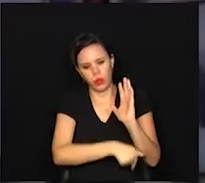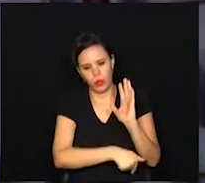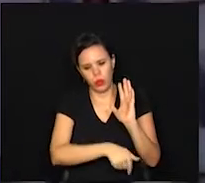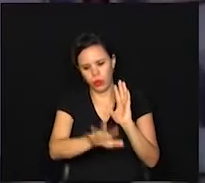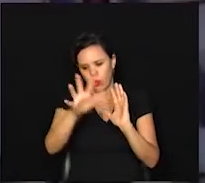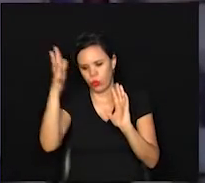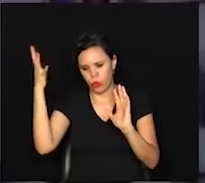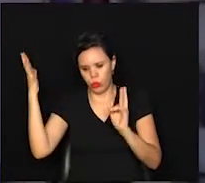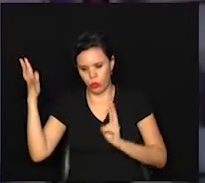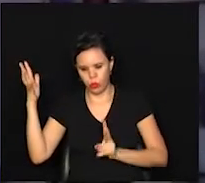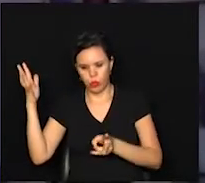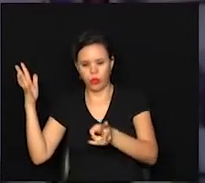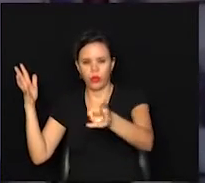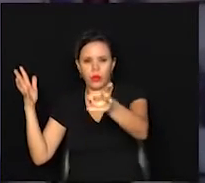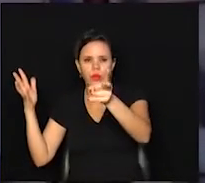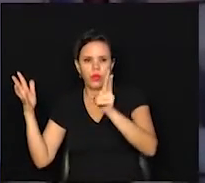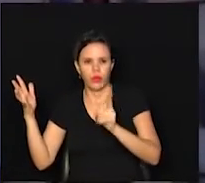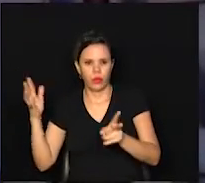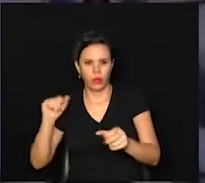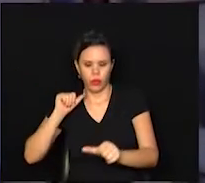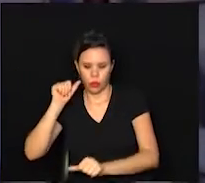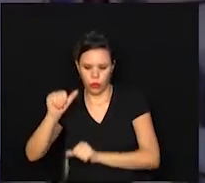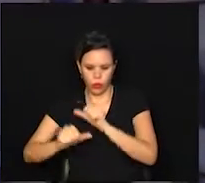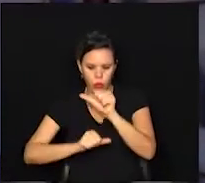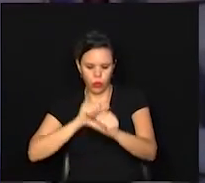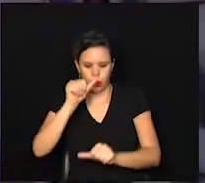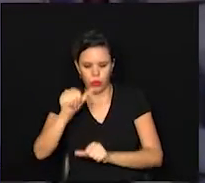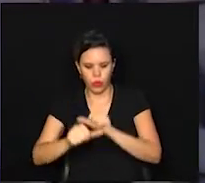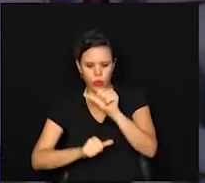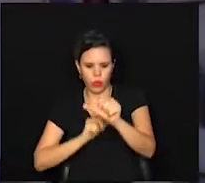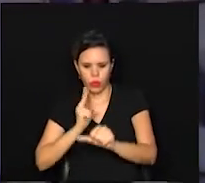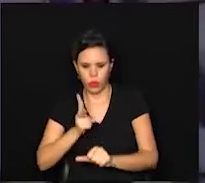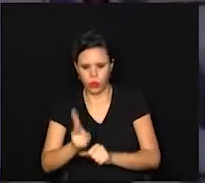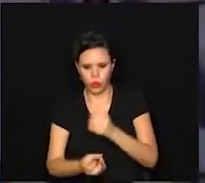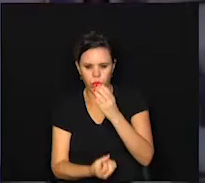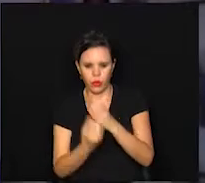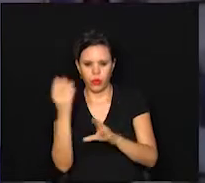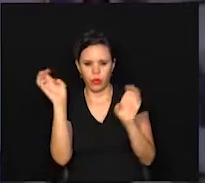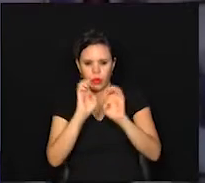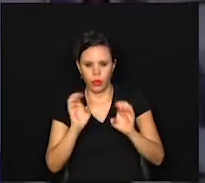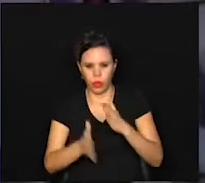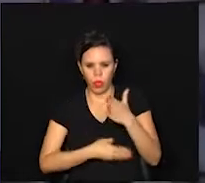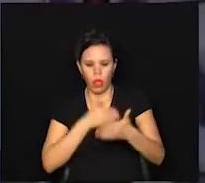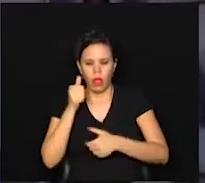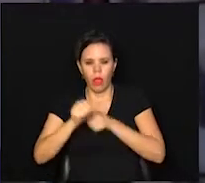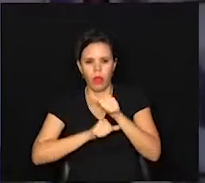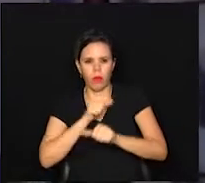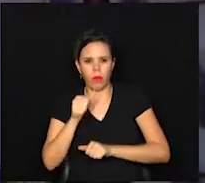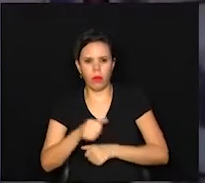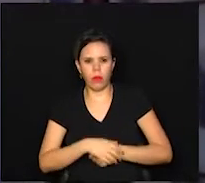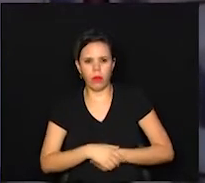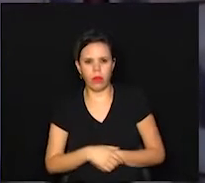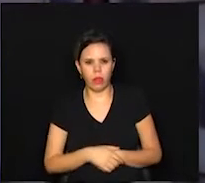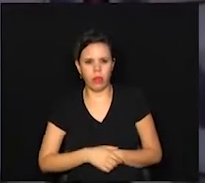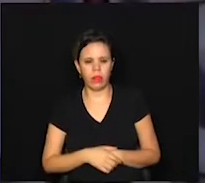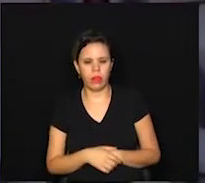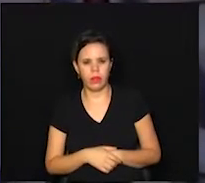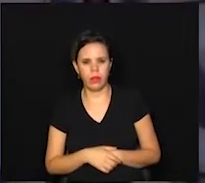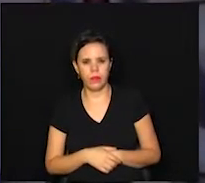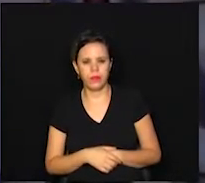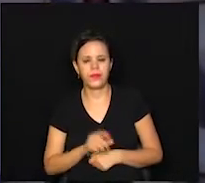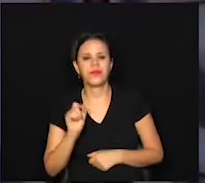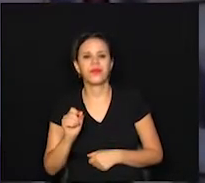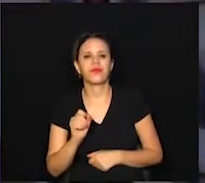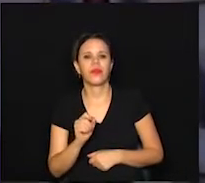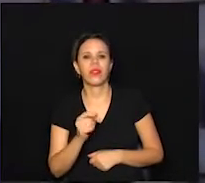vai continuar, porque ela sempre continua e sempre se reestrutura, se ressignifica, né? O que não se